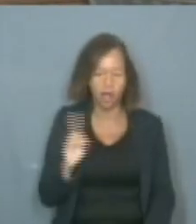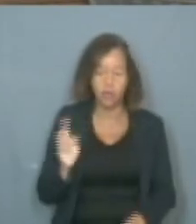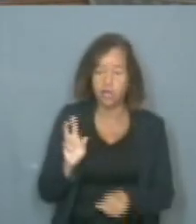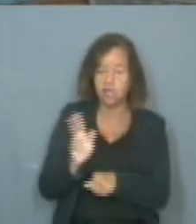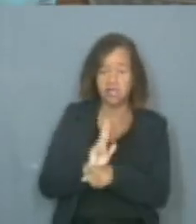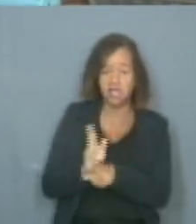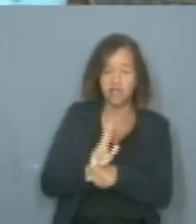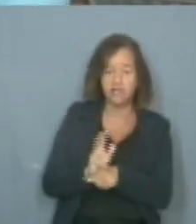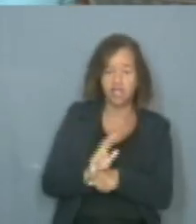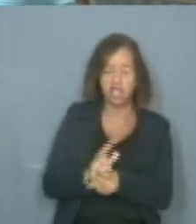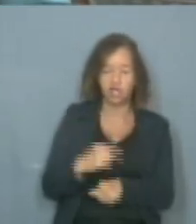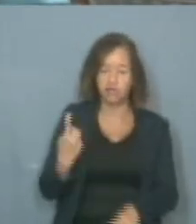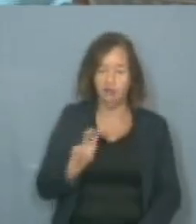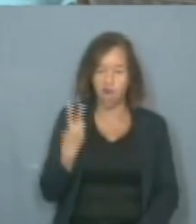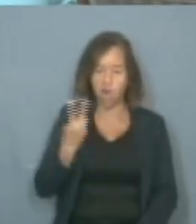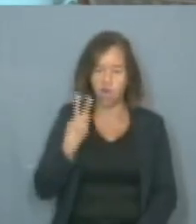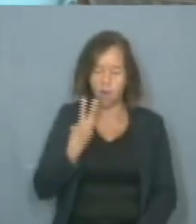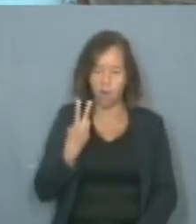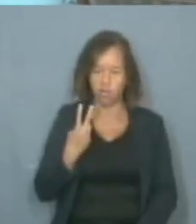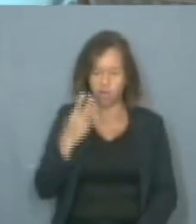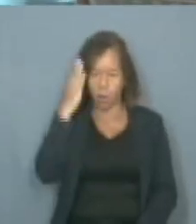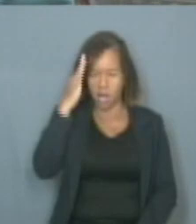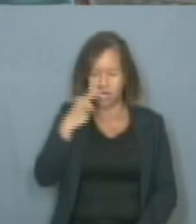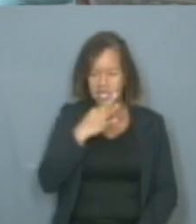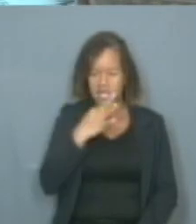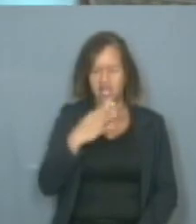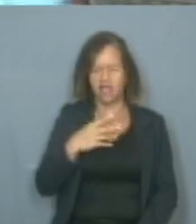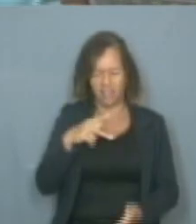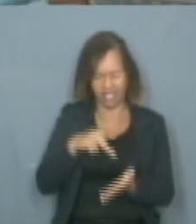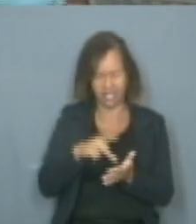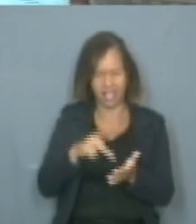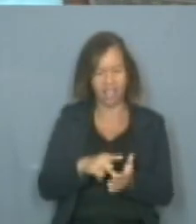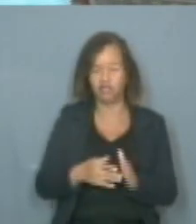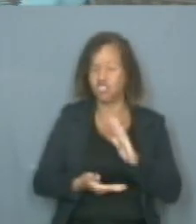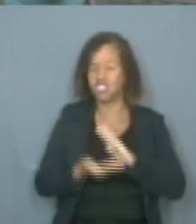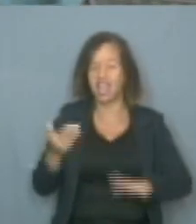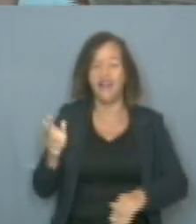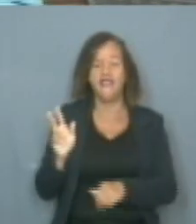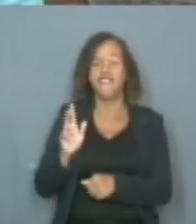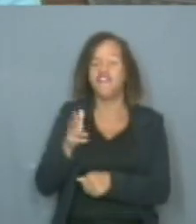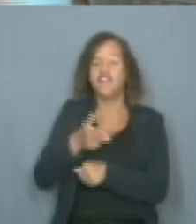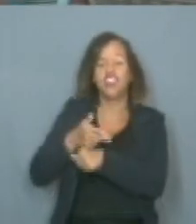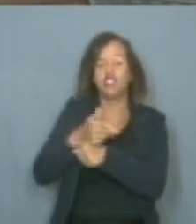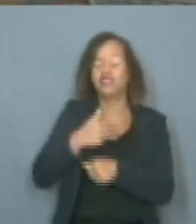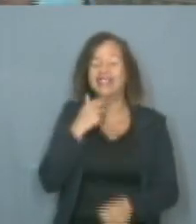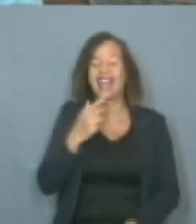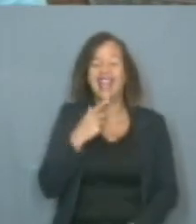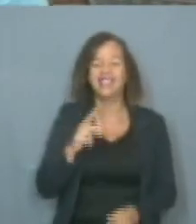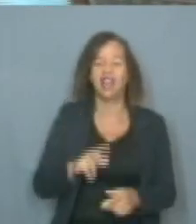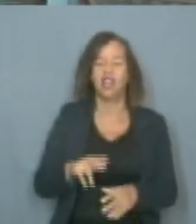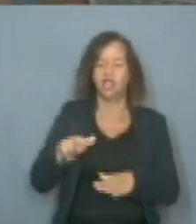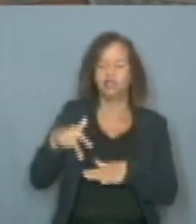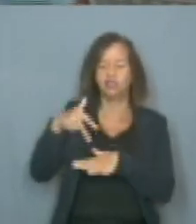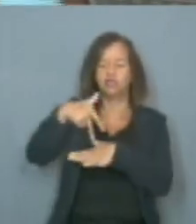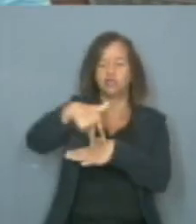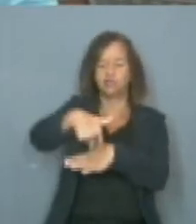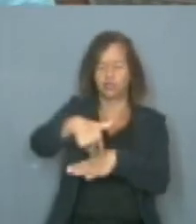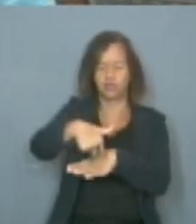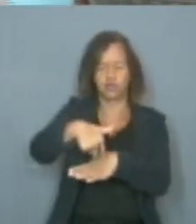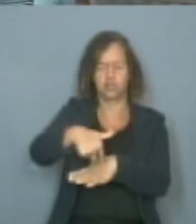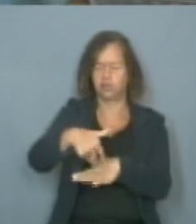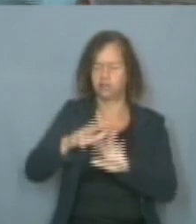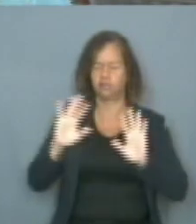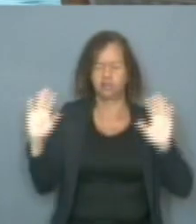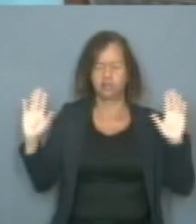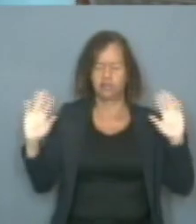eu não negocio os meus valores e princípios. Eu não vou tirar vídeo nenhum, porque eu não falei nada demais, eu estava no uso da minha